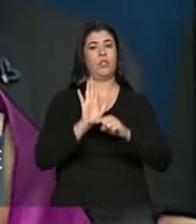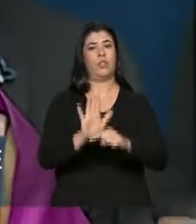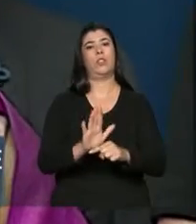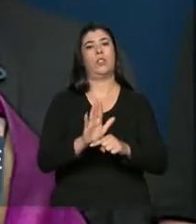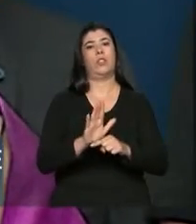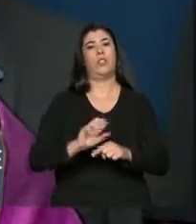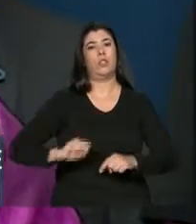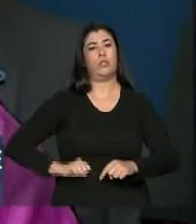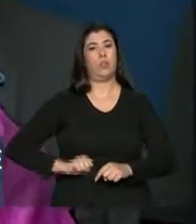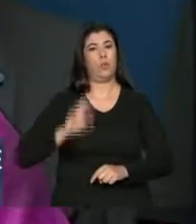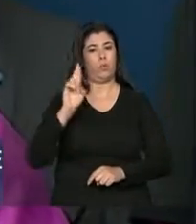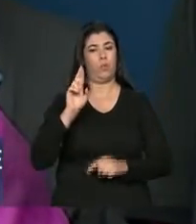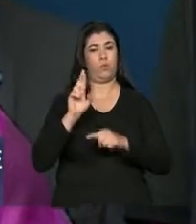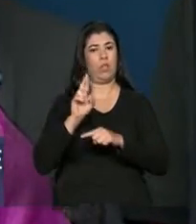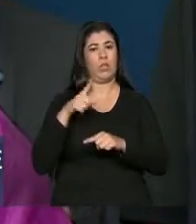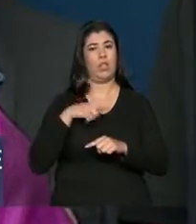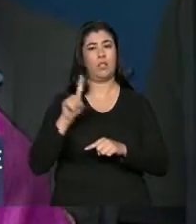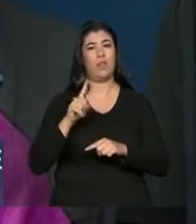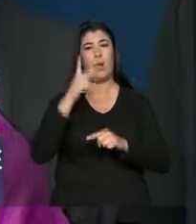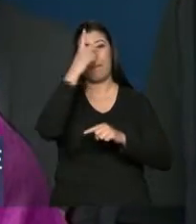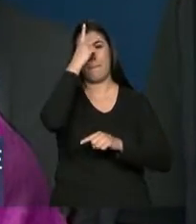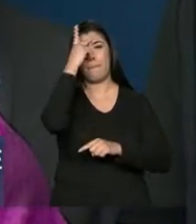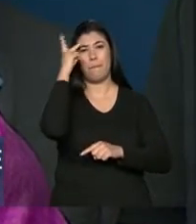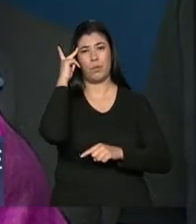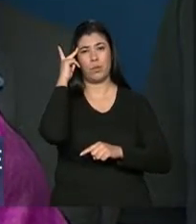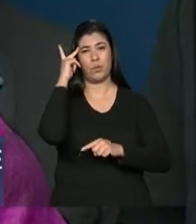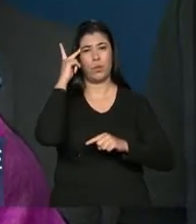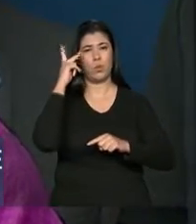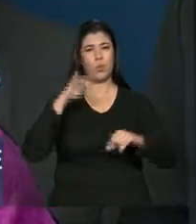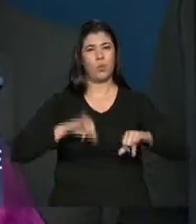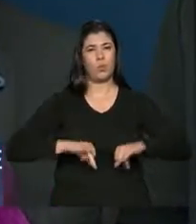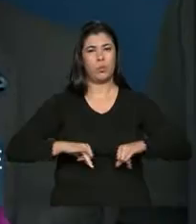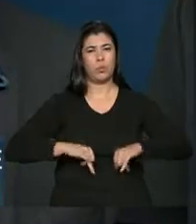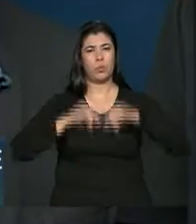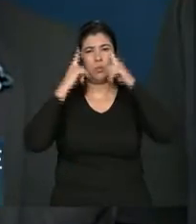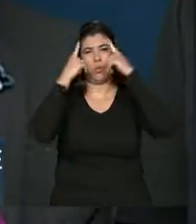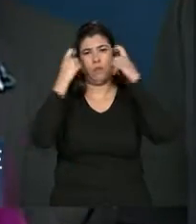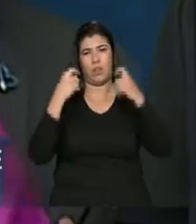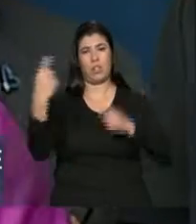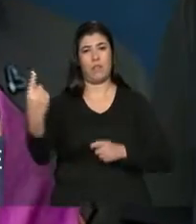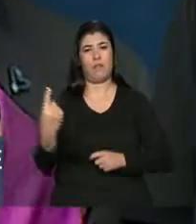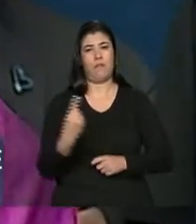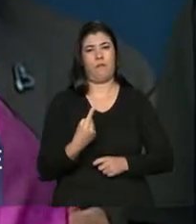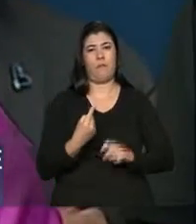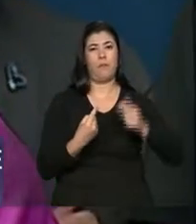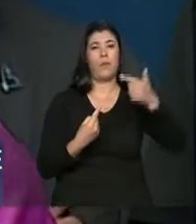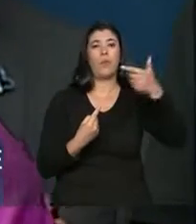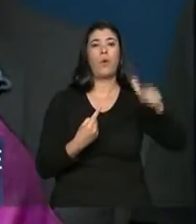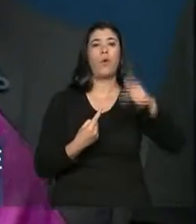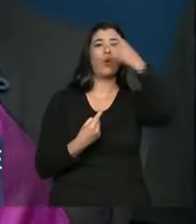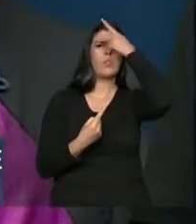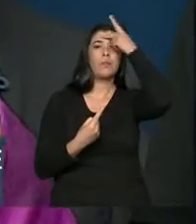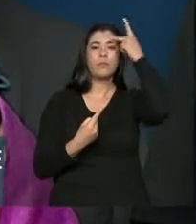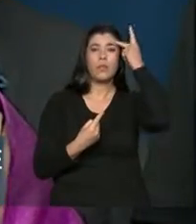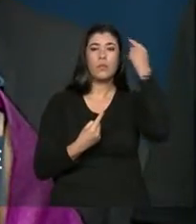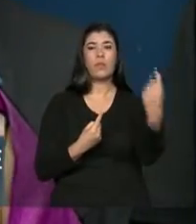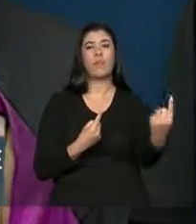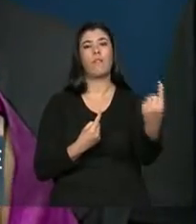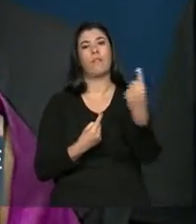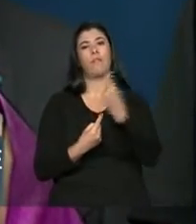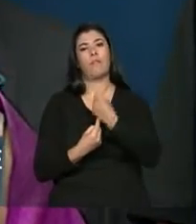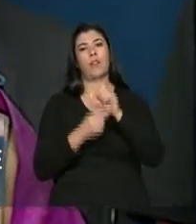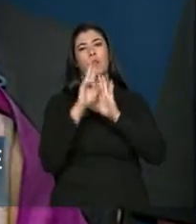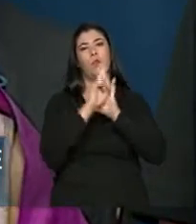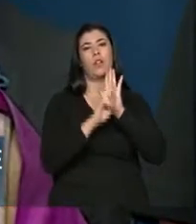consular. Então, esse crime pode não ter sido a vítima que chegou no consulado, né? Uma pessoa que foi relatar